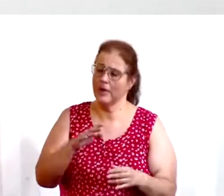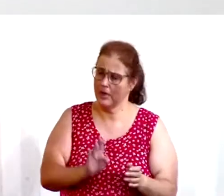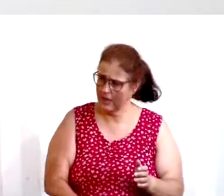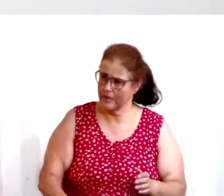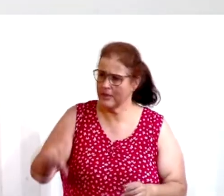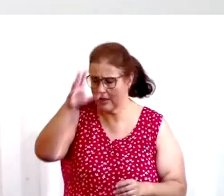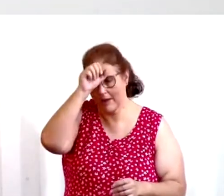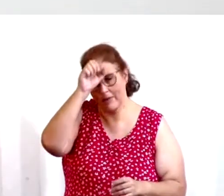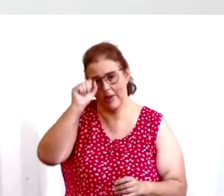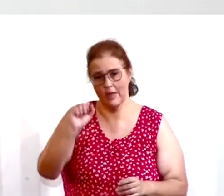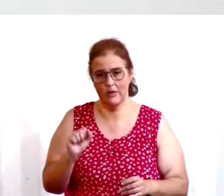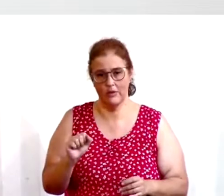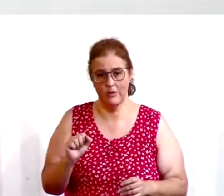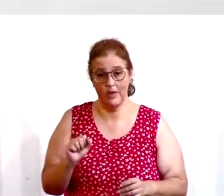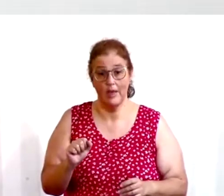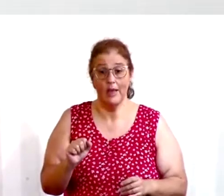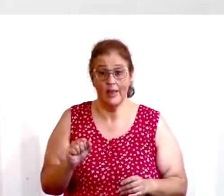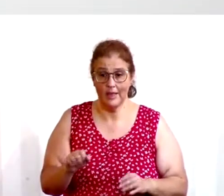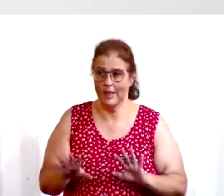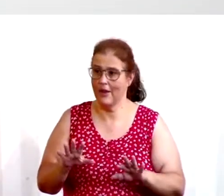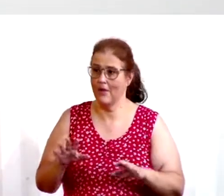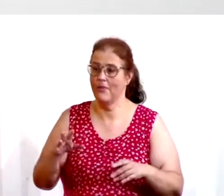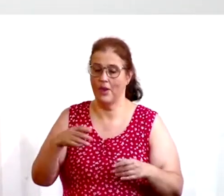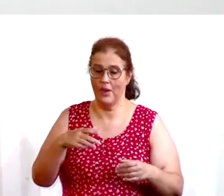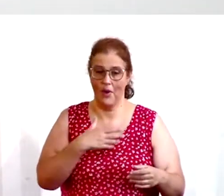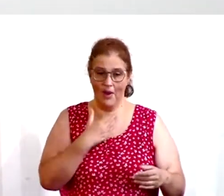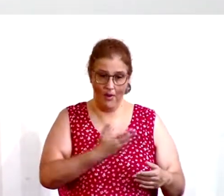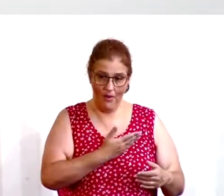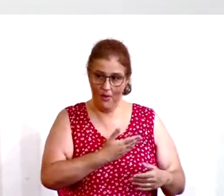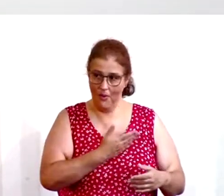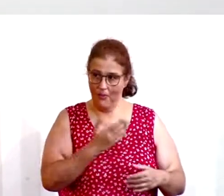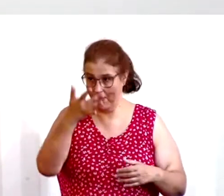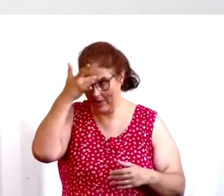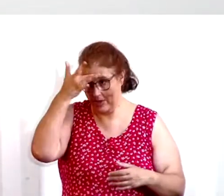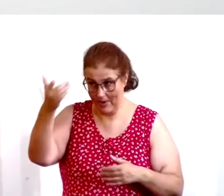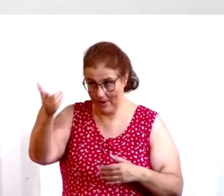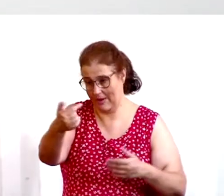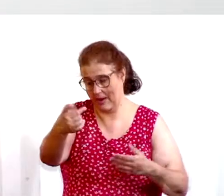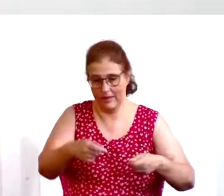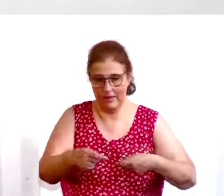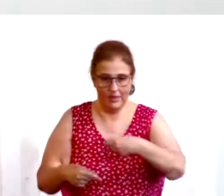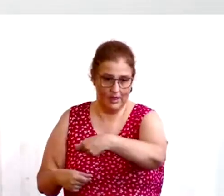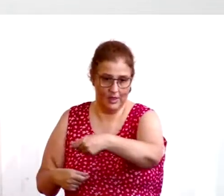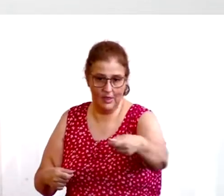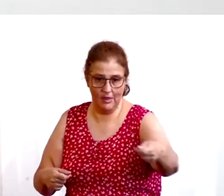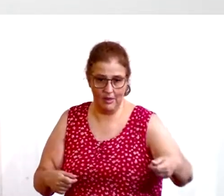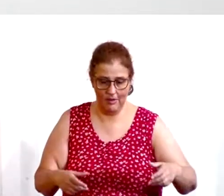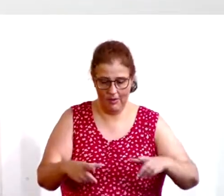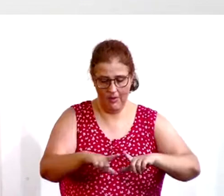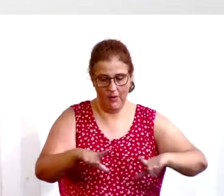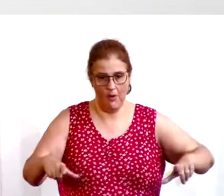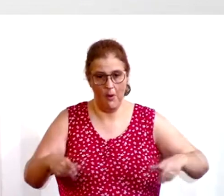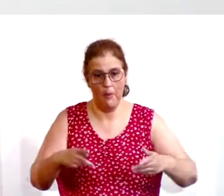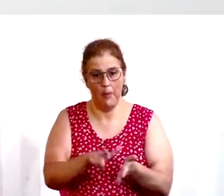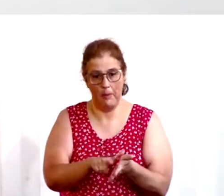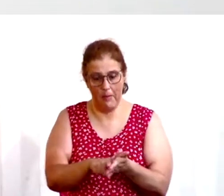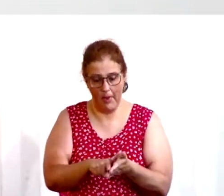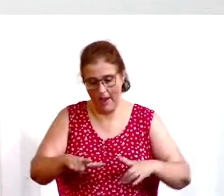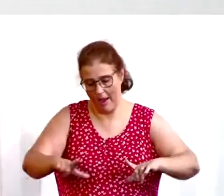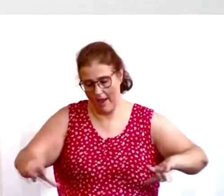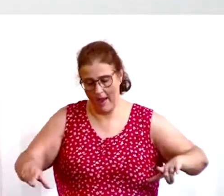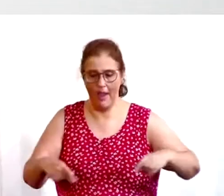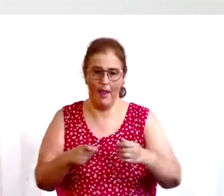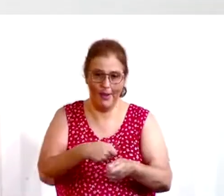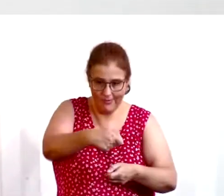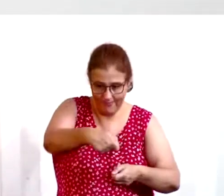irmãos estão distribuindo um papel, uma folha A4, para que as nossas crianças possam ilustrar. E eu